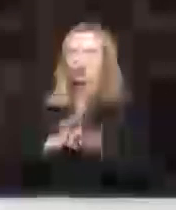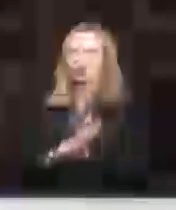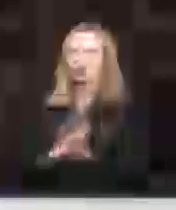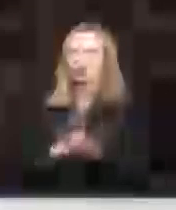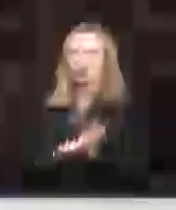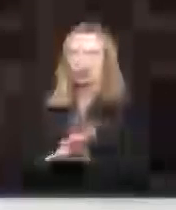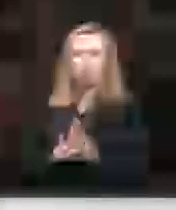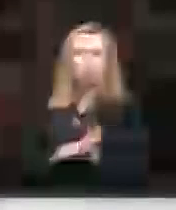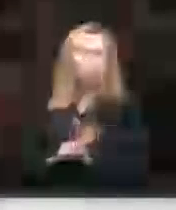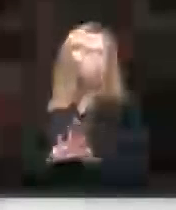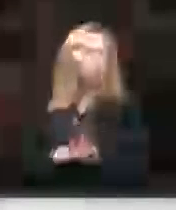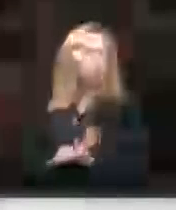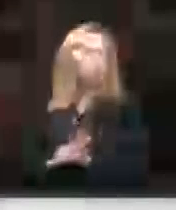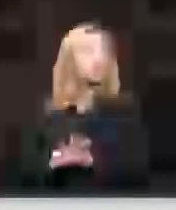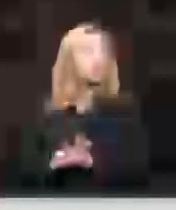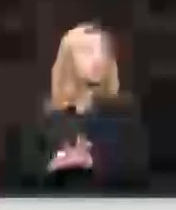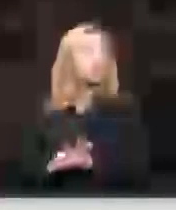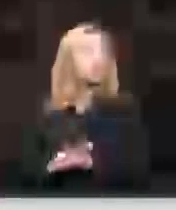nada,